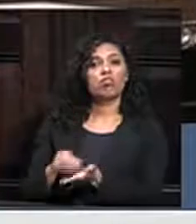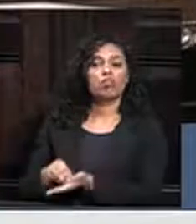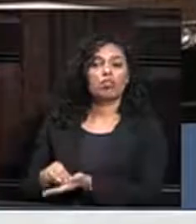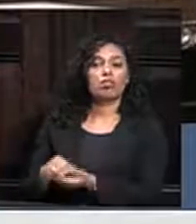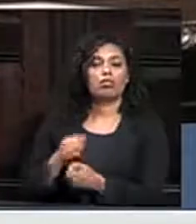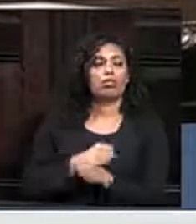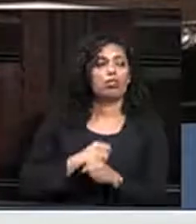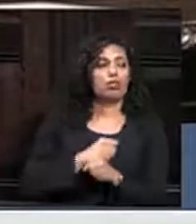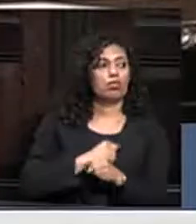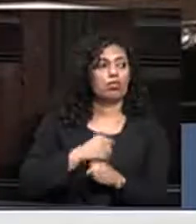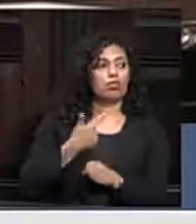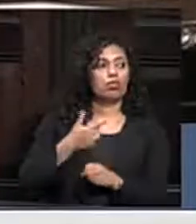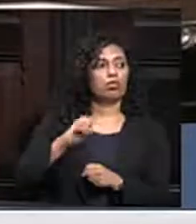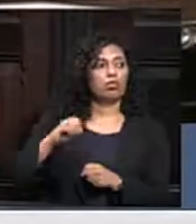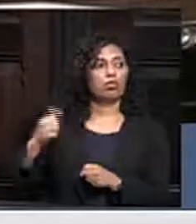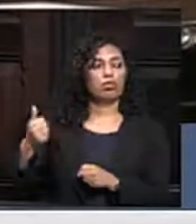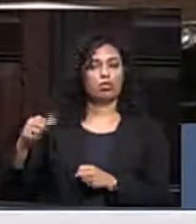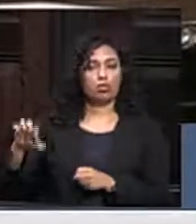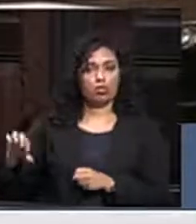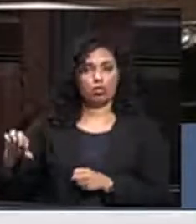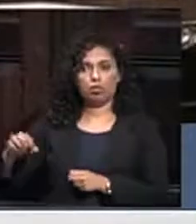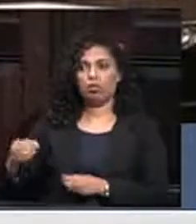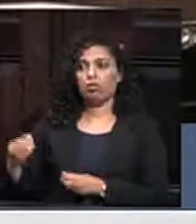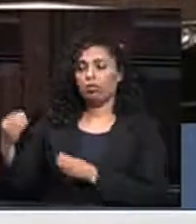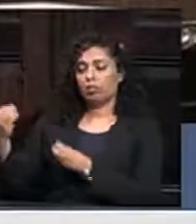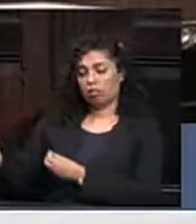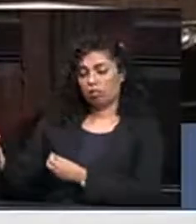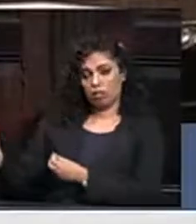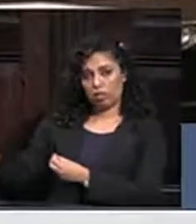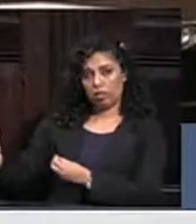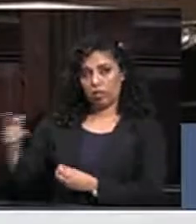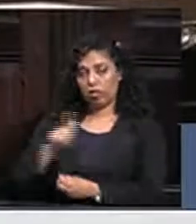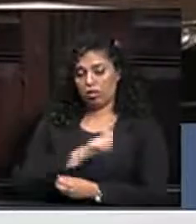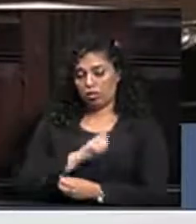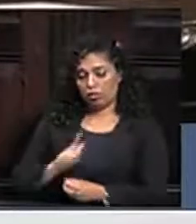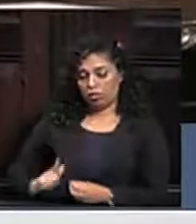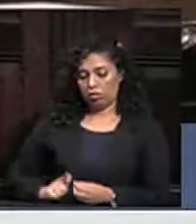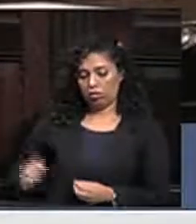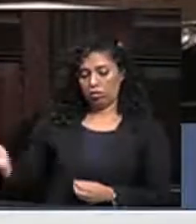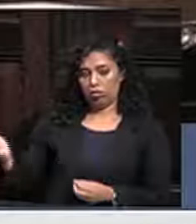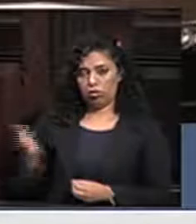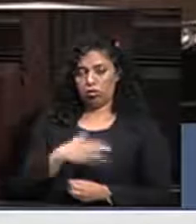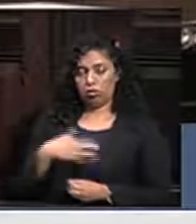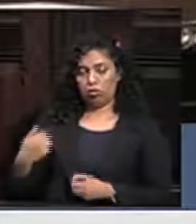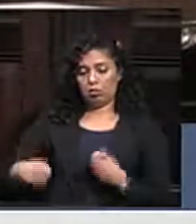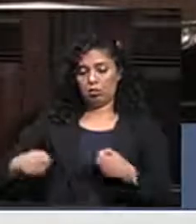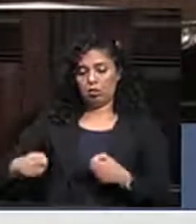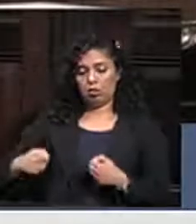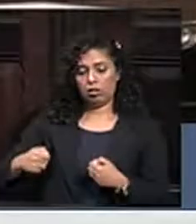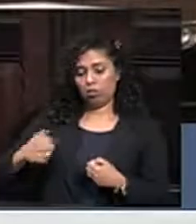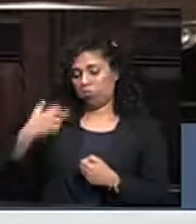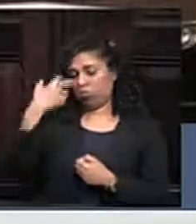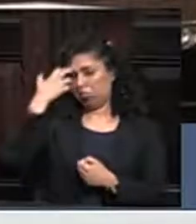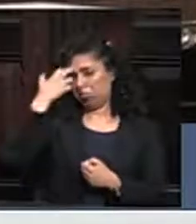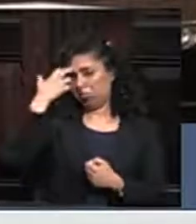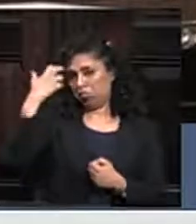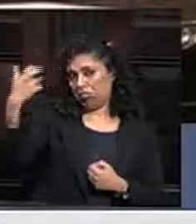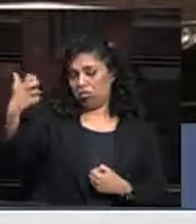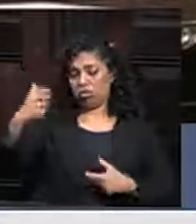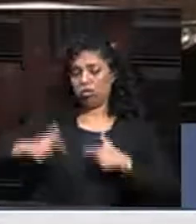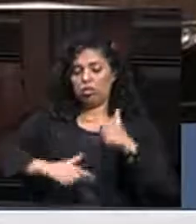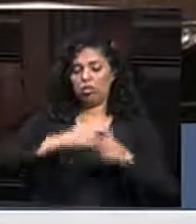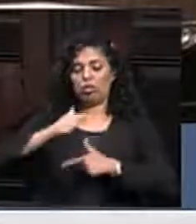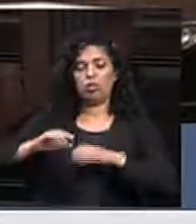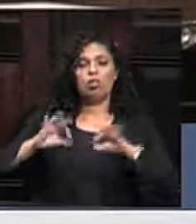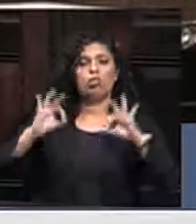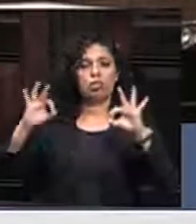2019 exigirá do novo governador uma competência ímpar na gestão.